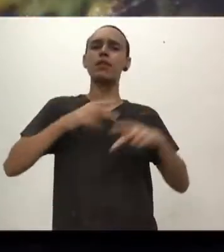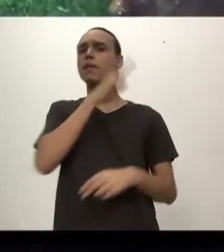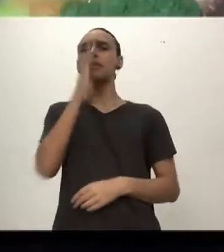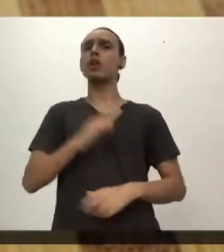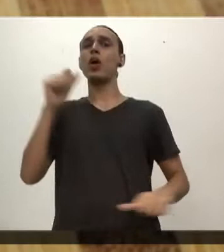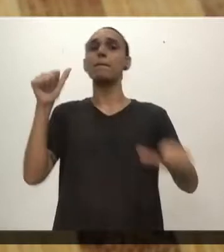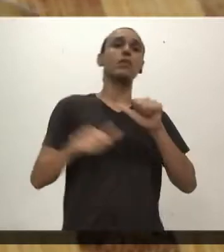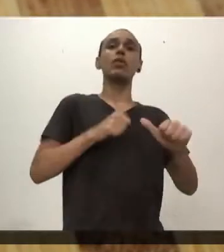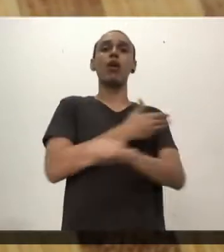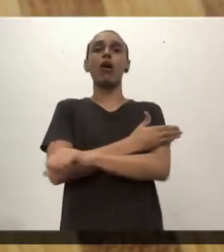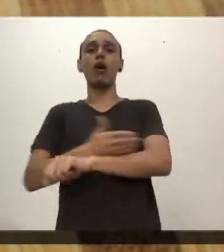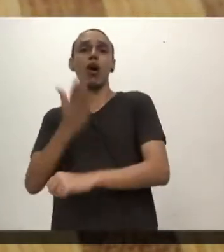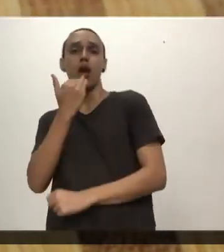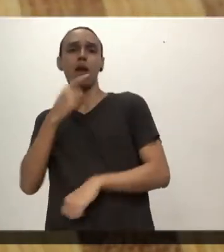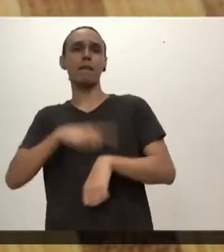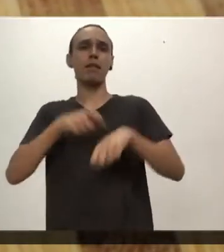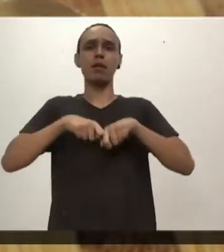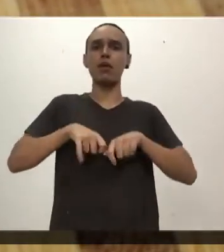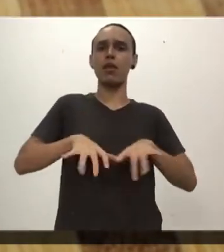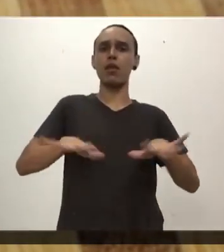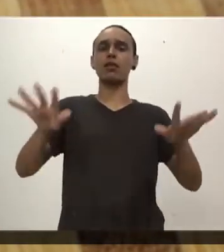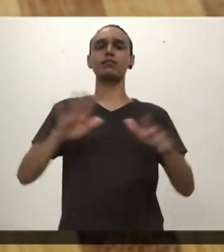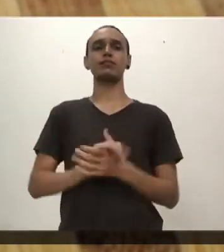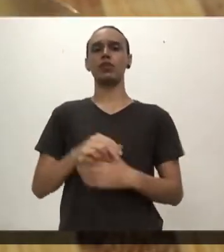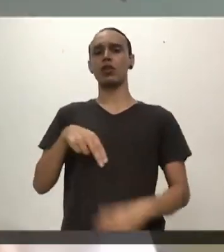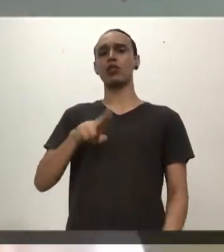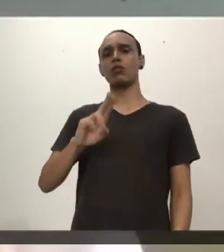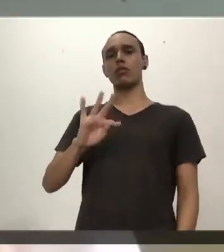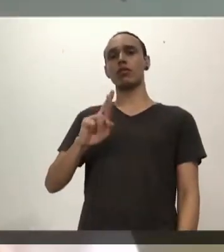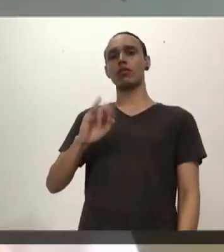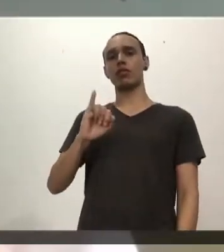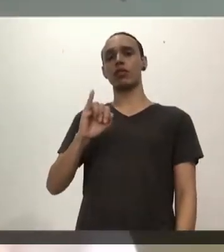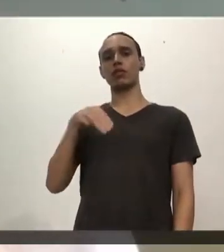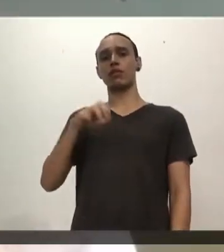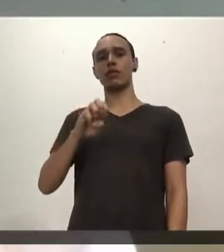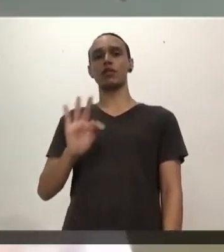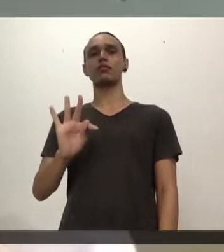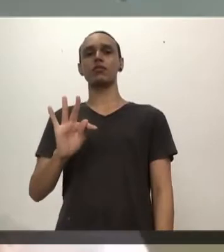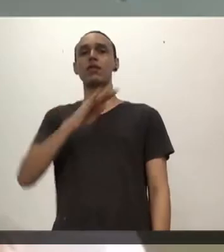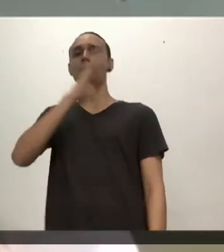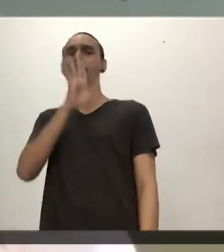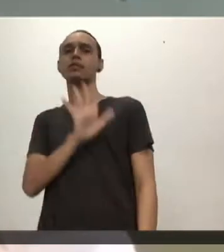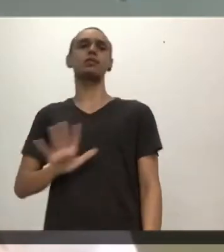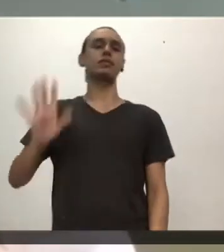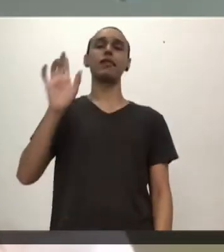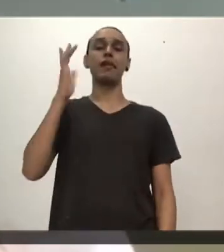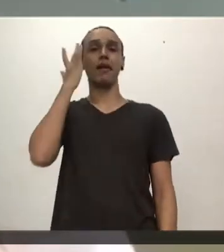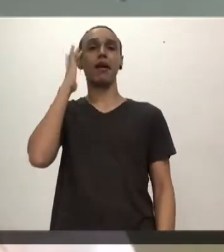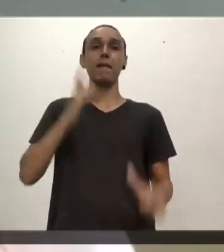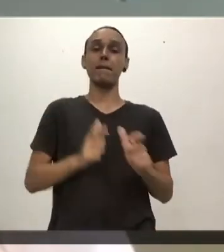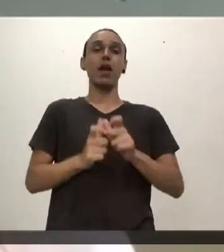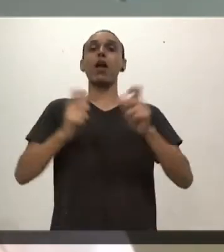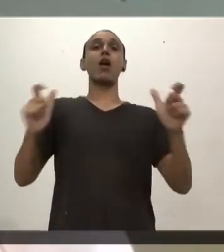da população brasileira durante a pandemia. O Nutrinet Brasil, ele é acho que um dos maiores estudos sobre